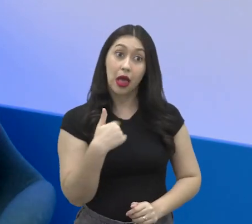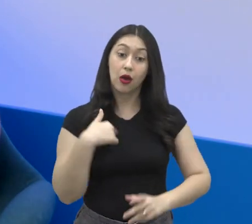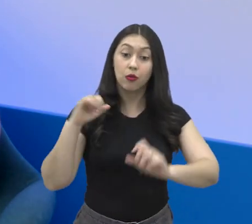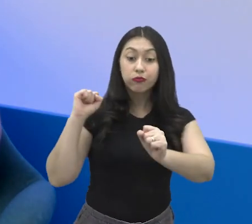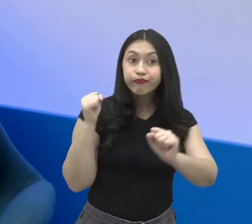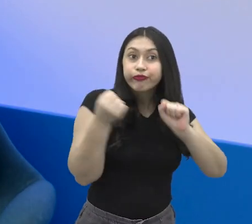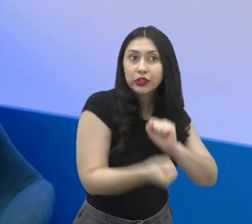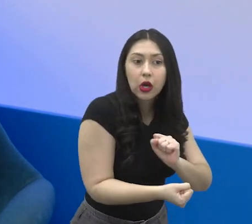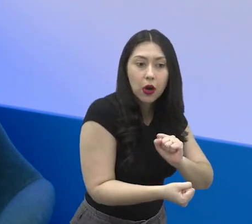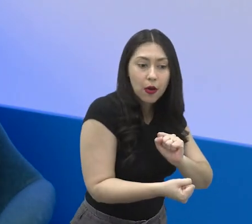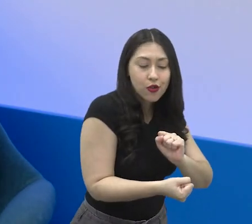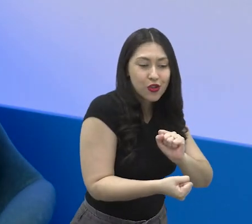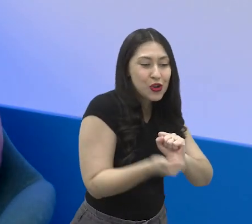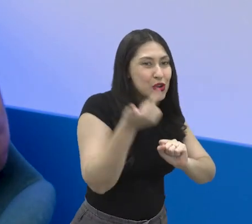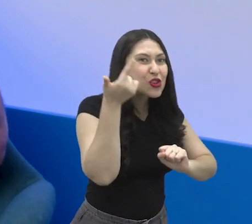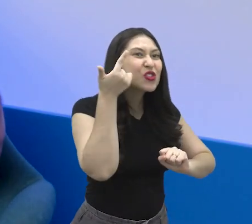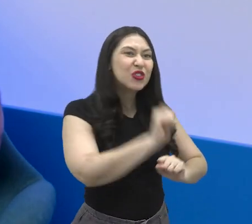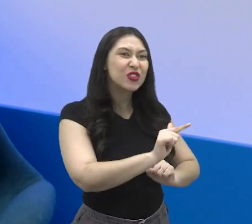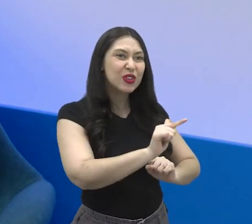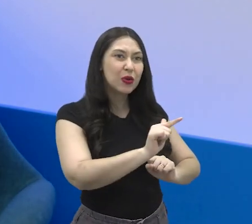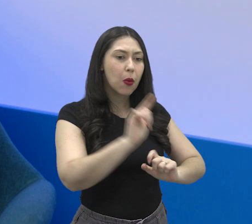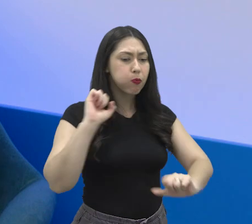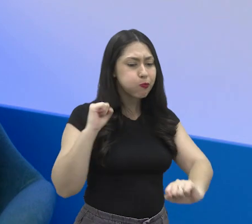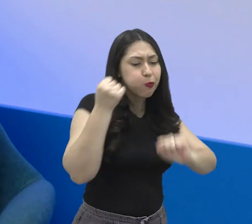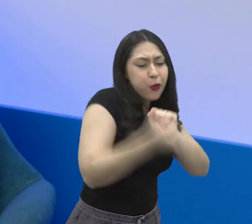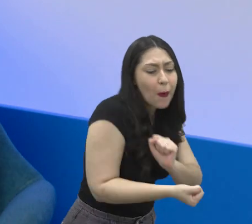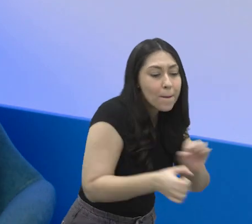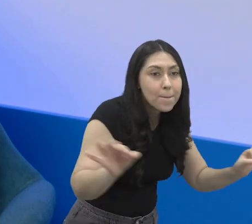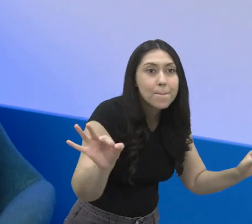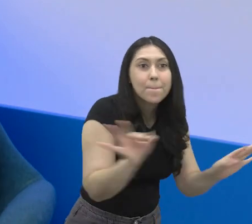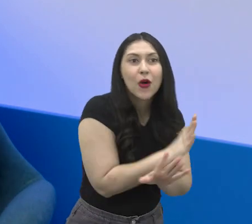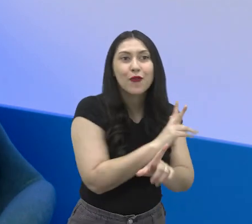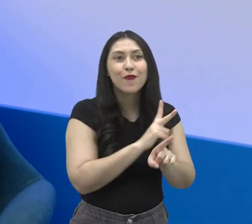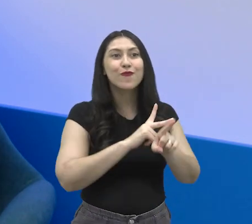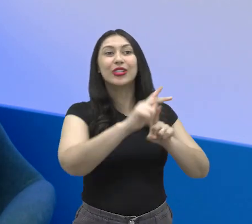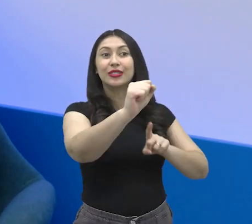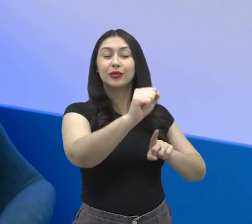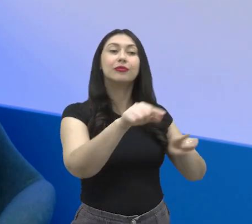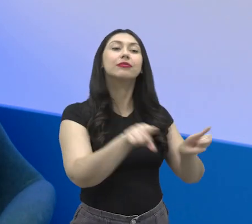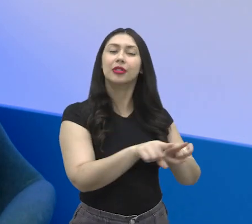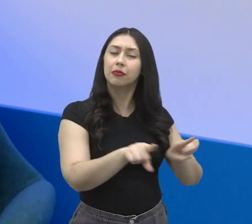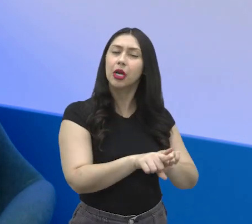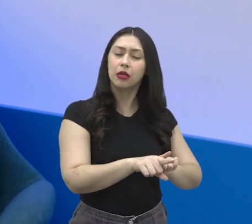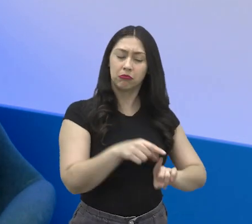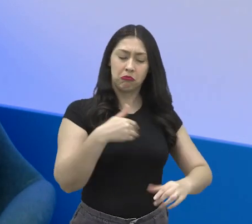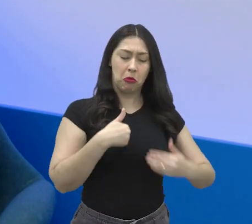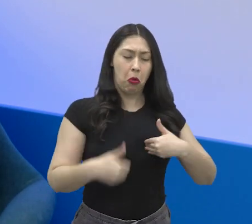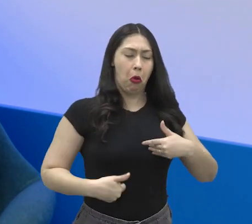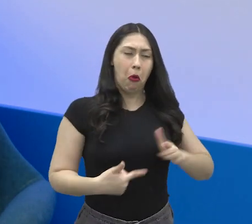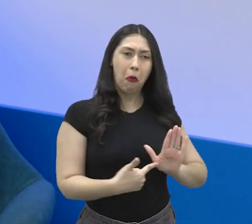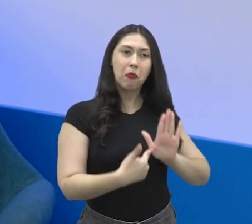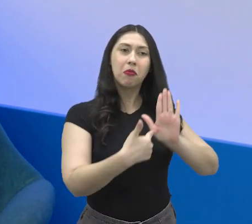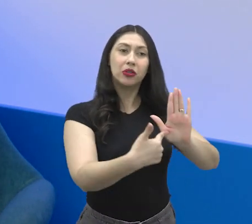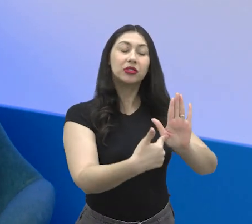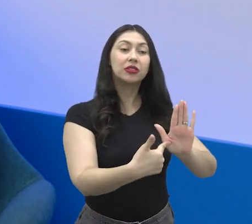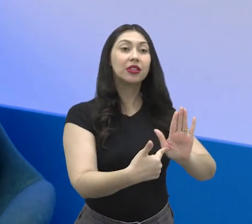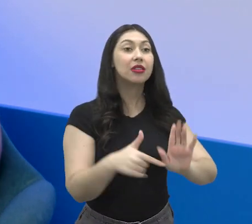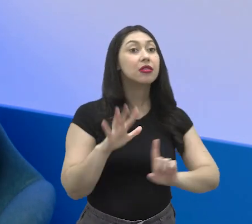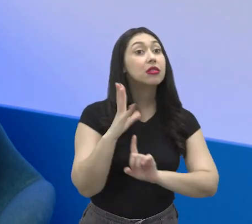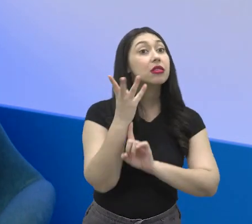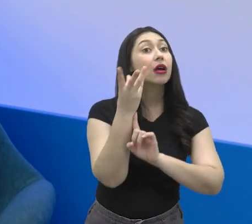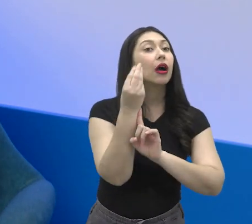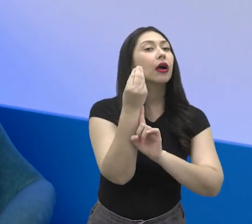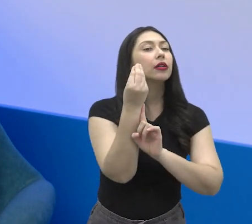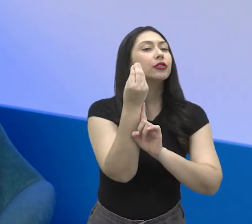sou judoca, né? Você entra um golpe de judô lá e você joga de ippon, aquilo é uma forma de expressão corporal, né? Na arte, você